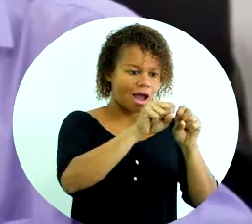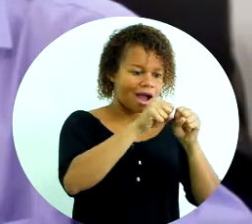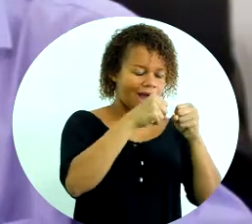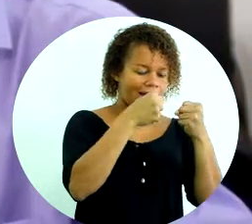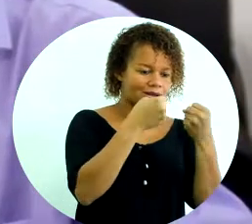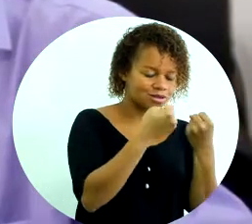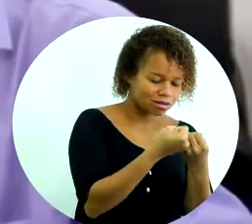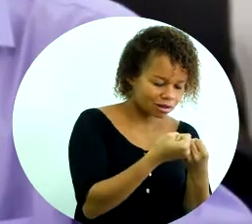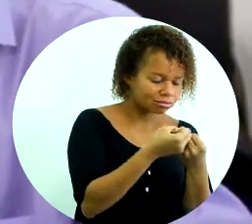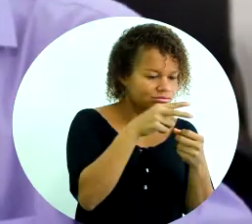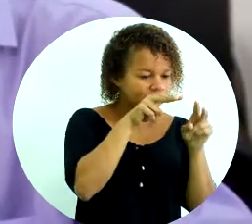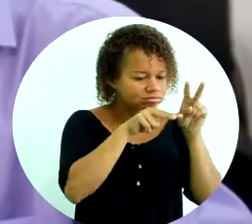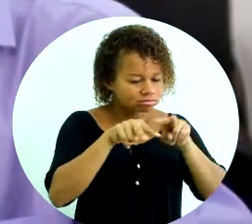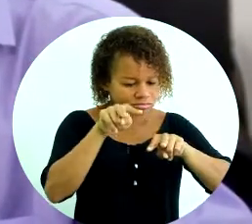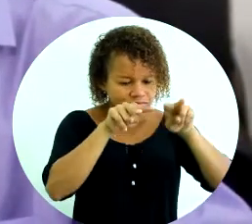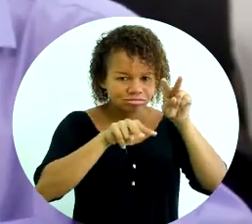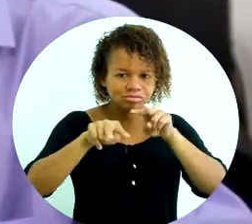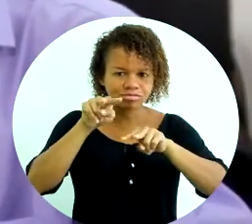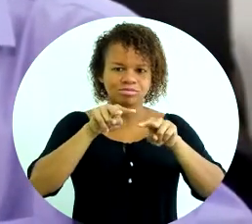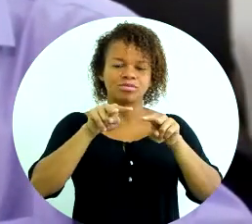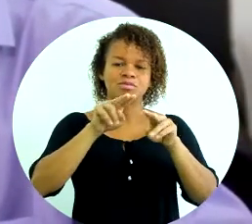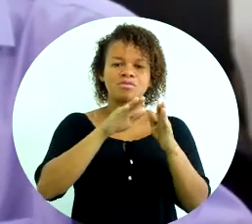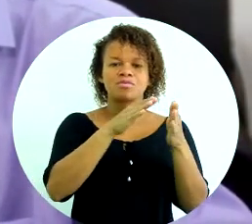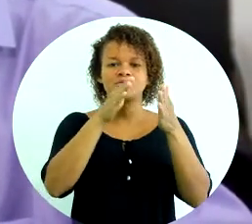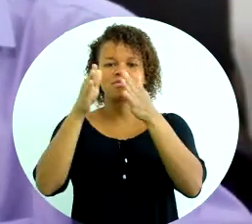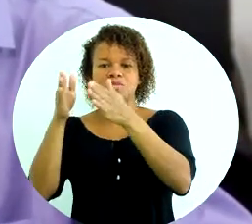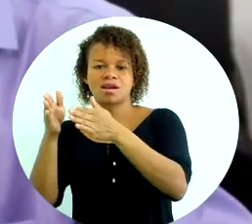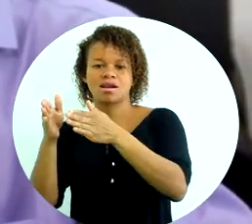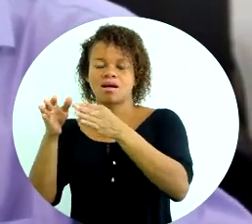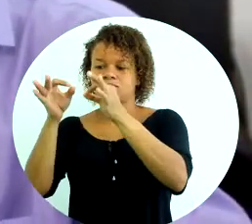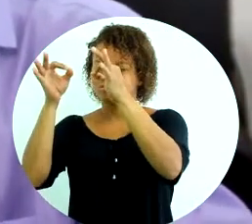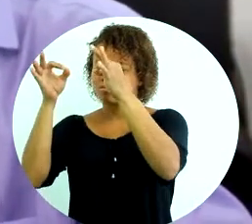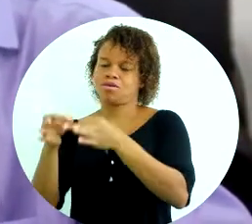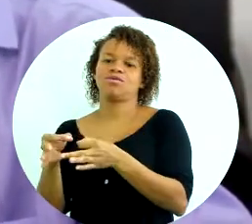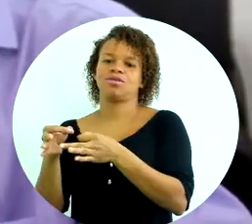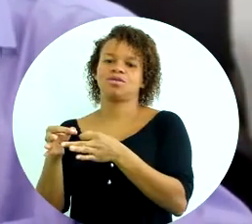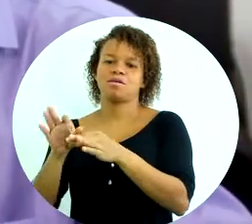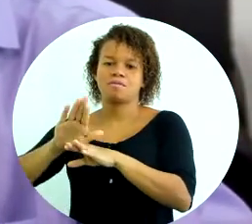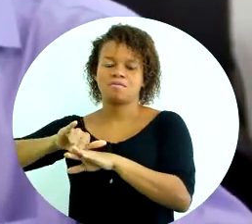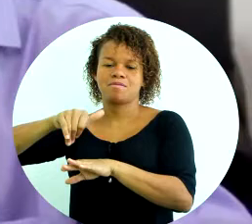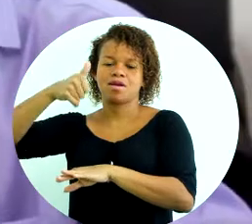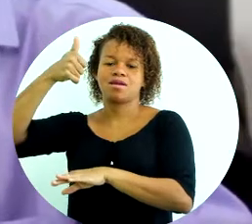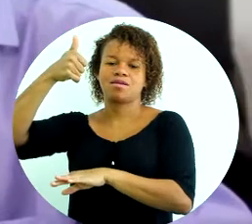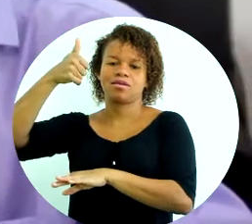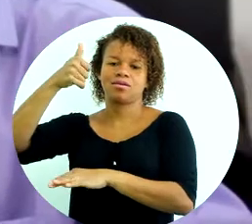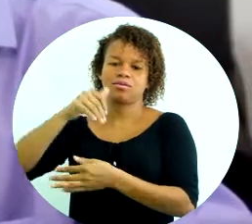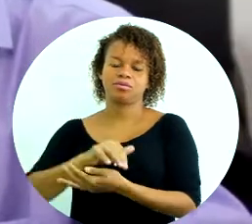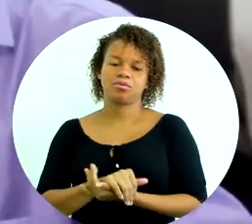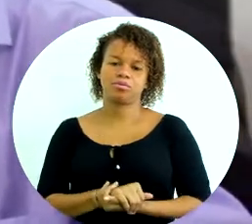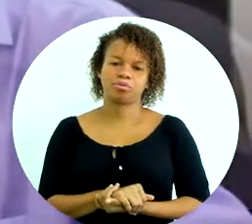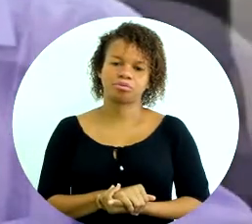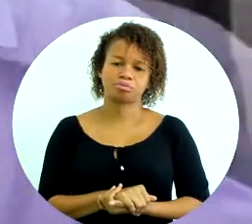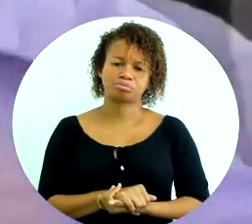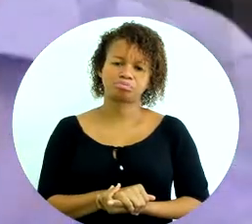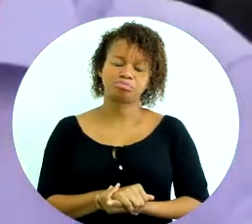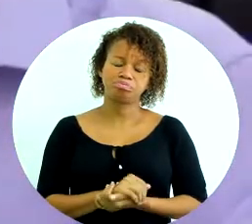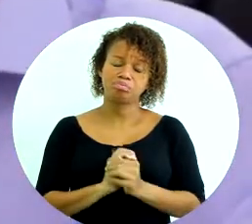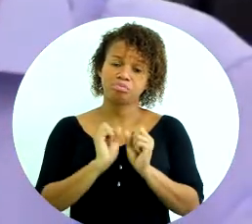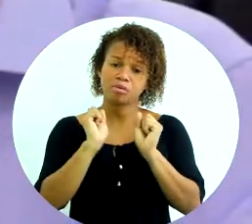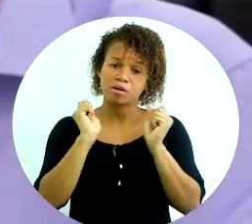a sociedade e intervir na sociedade para aperfeiçoá-la,